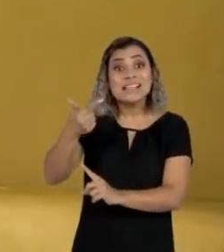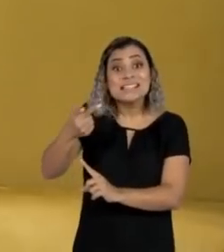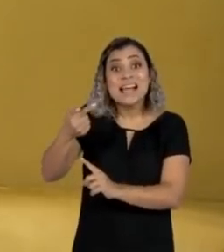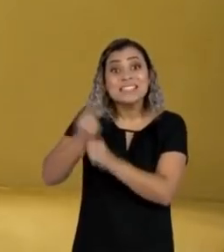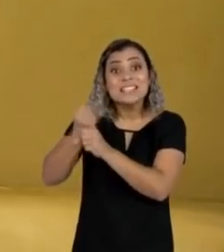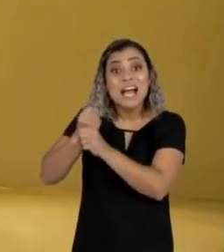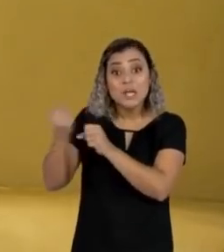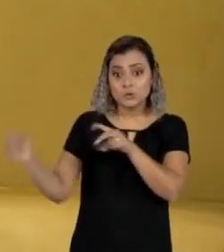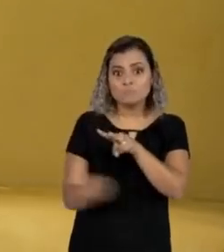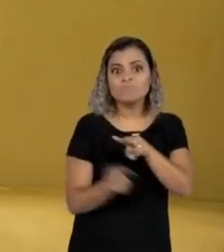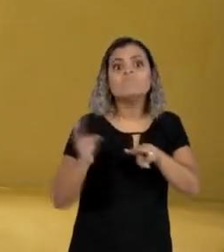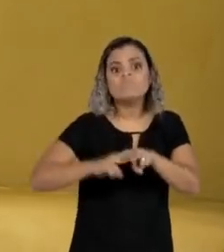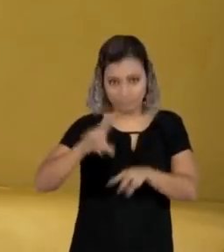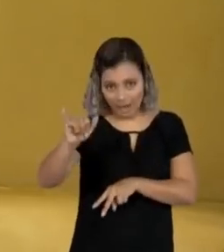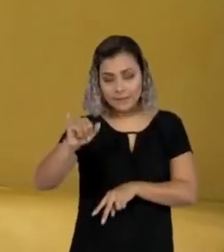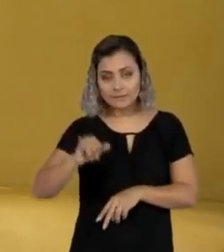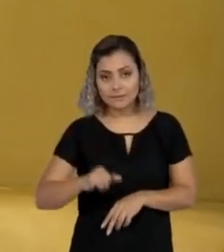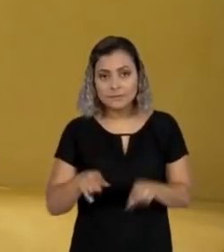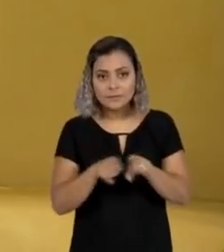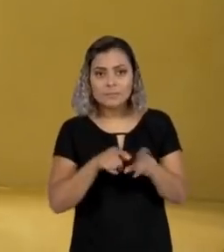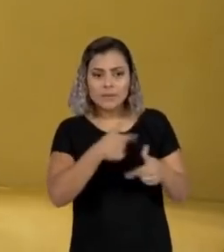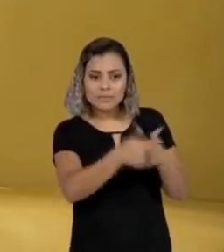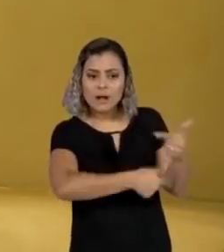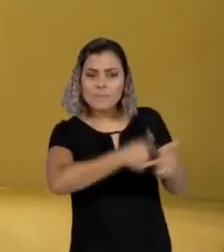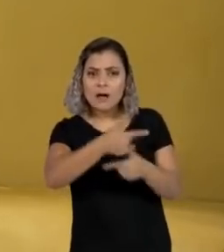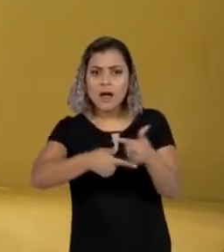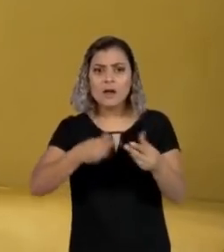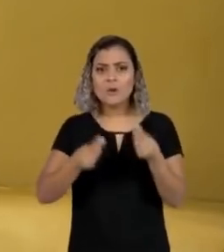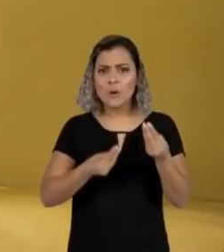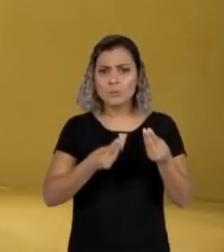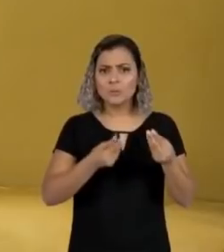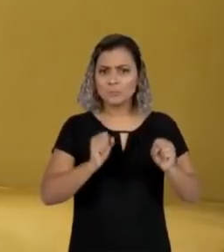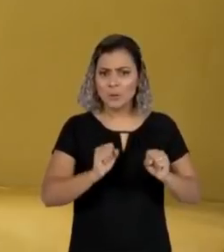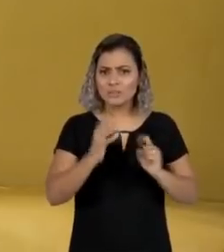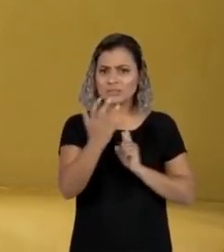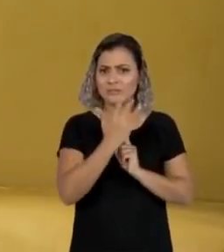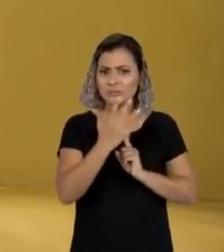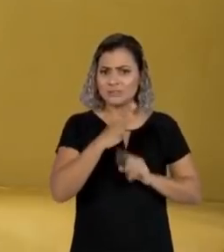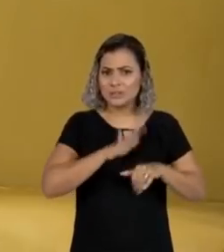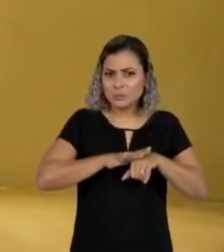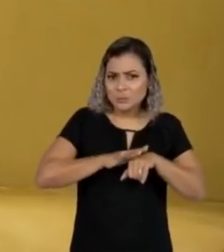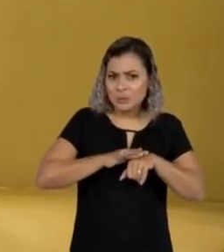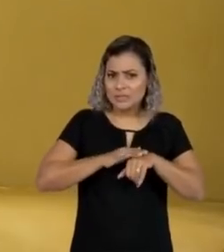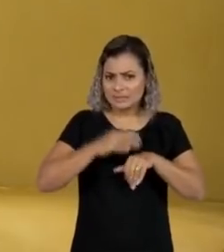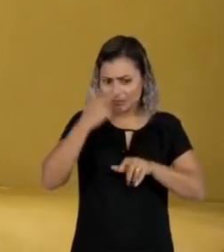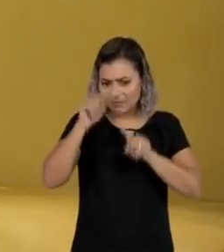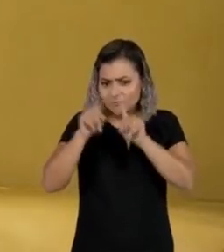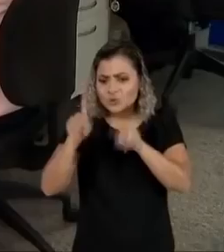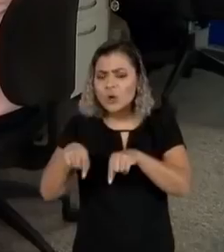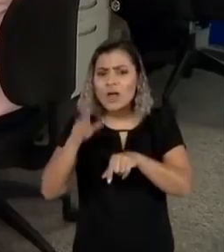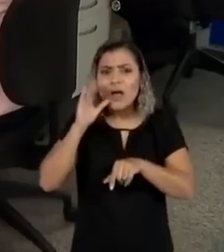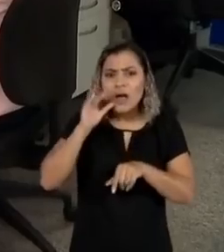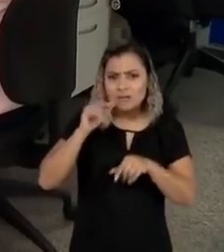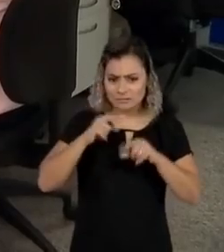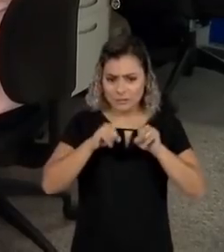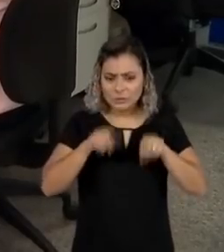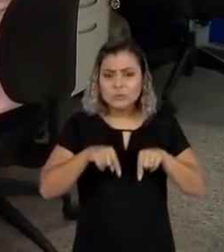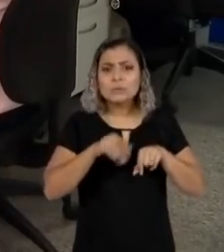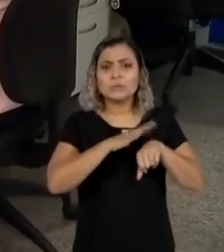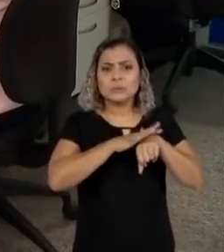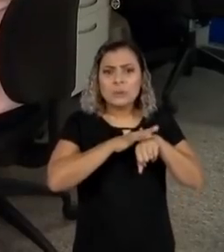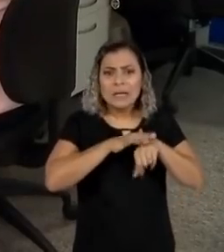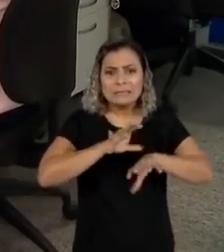No estúdio, como as relações de trabalho podem causar doenças físicas e mentais nos funcionários. Pesquisa sobre